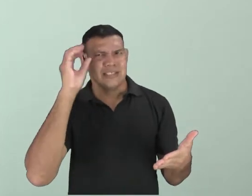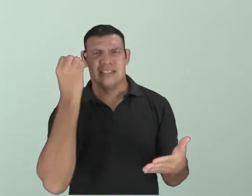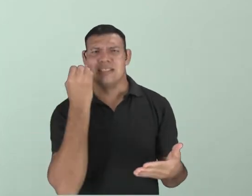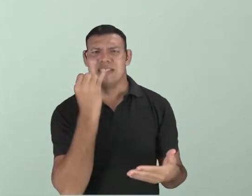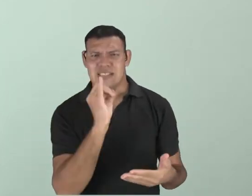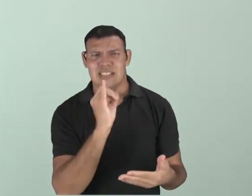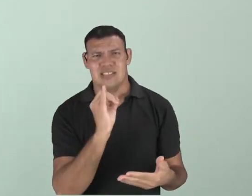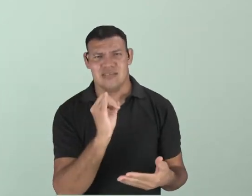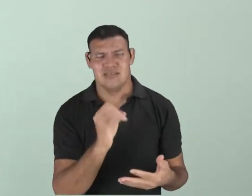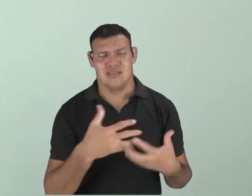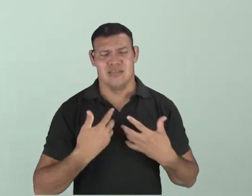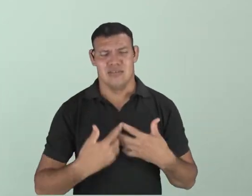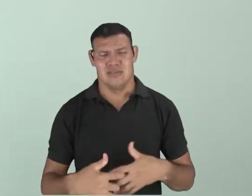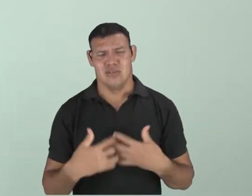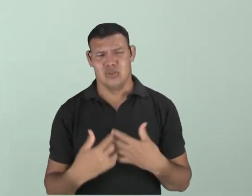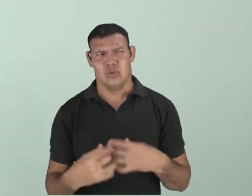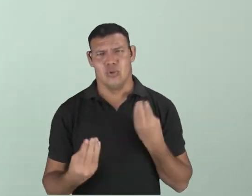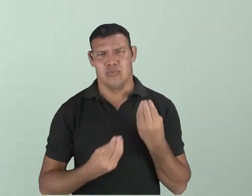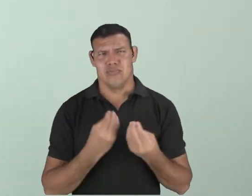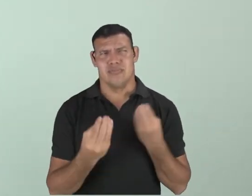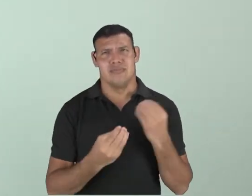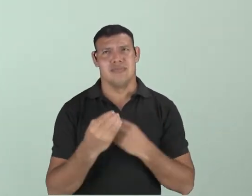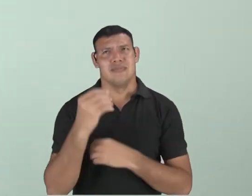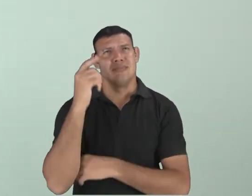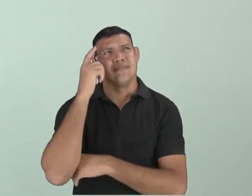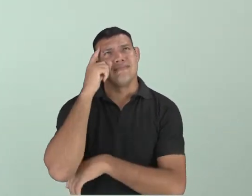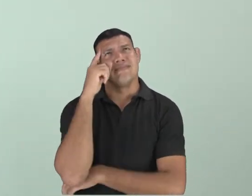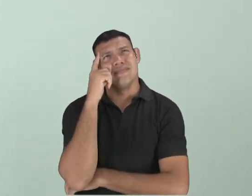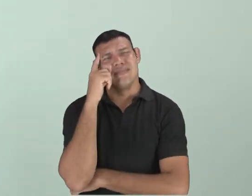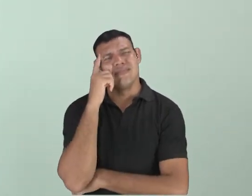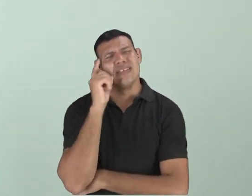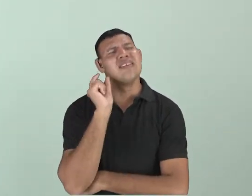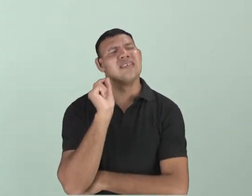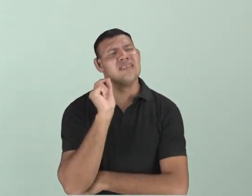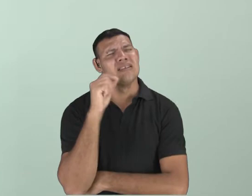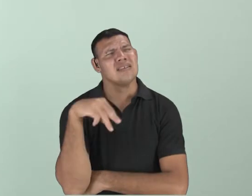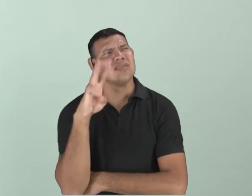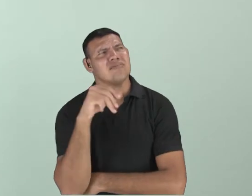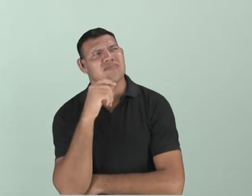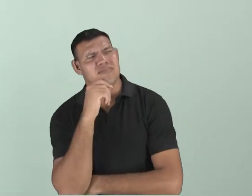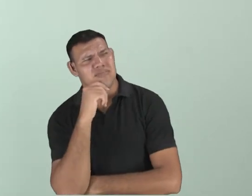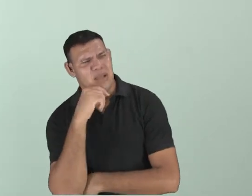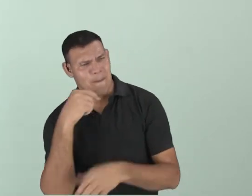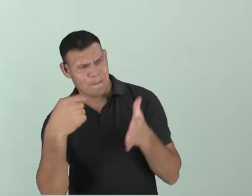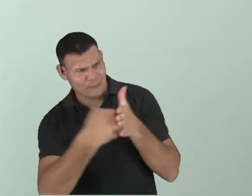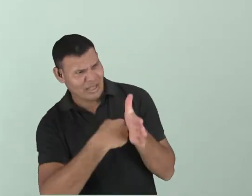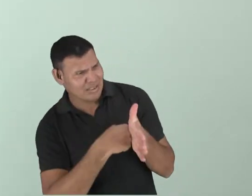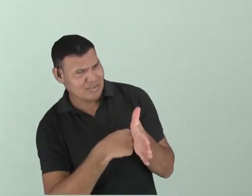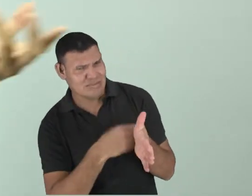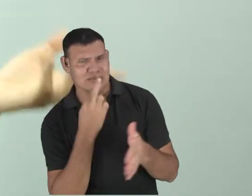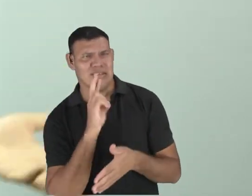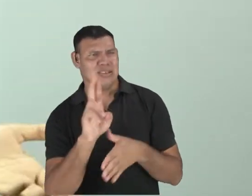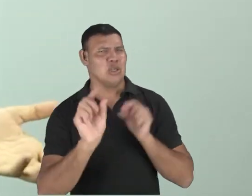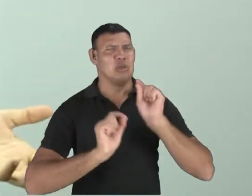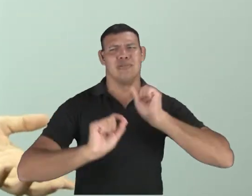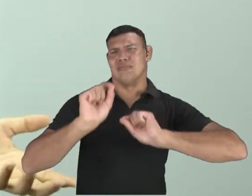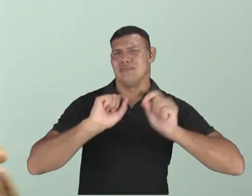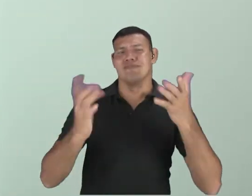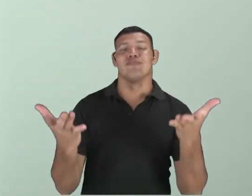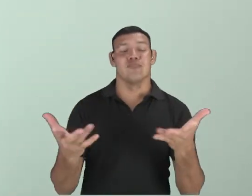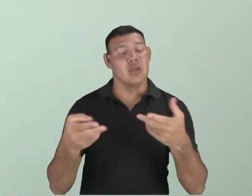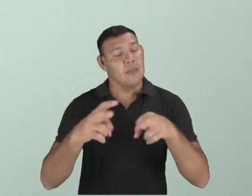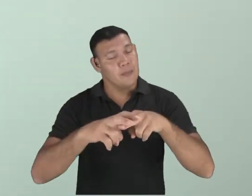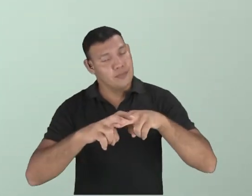para ela, ela vai ficar o quê? Confusa. Ela vai ficar pensando, o que foi que ele quis dizer? O que ele quer? Está perguntando, está respondendo, está fazendo o